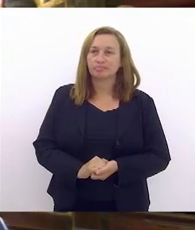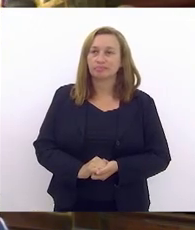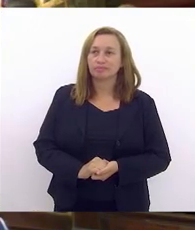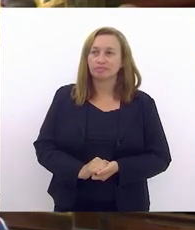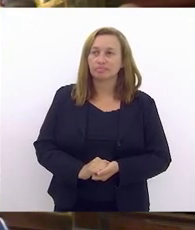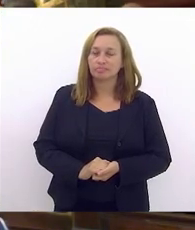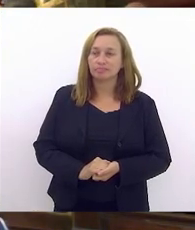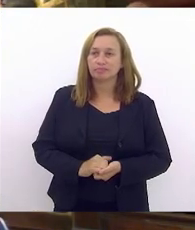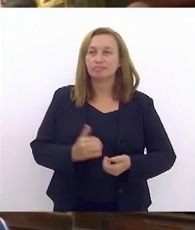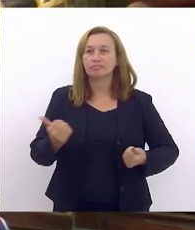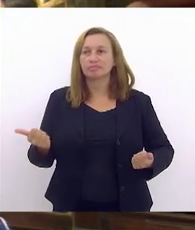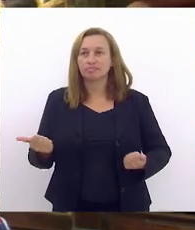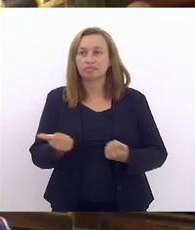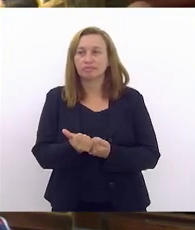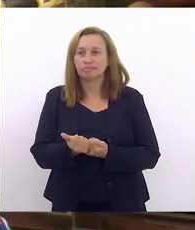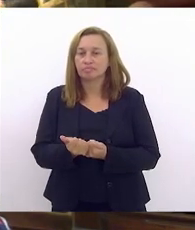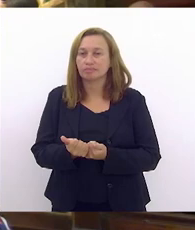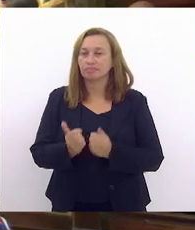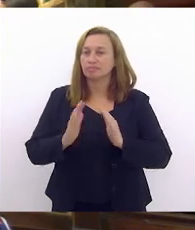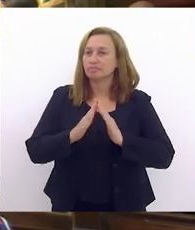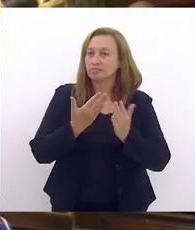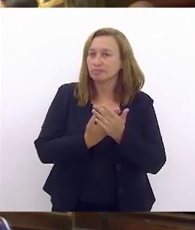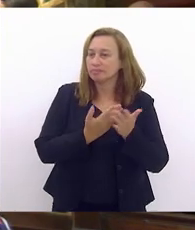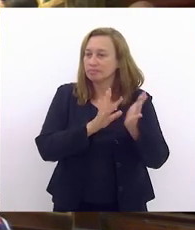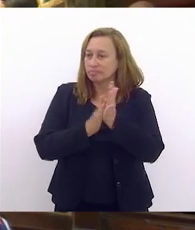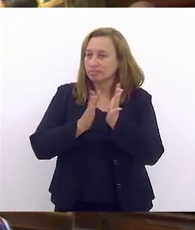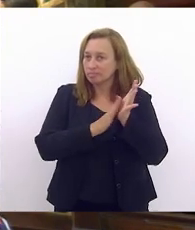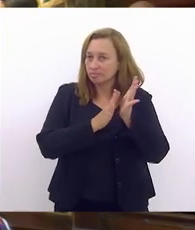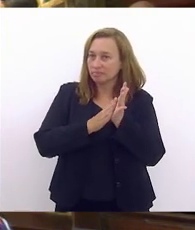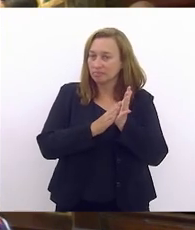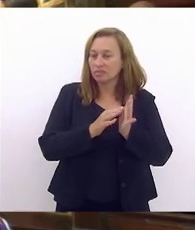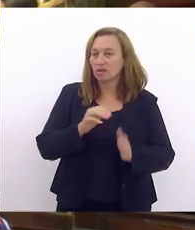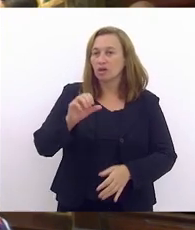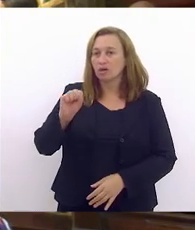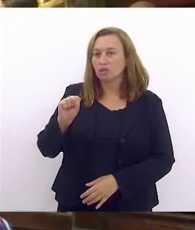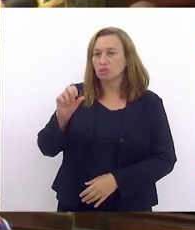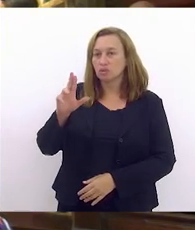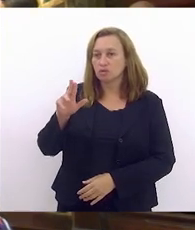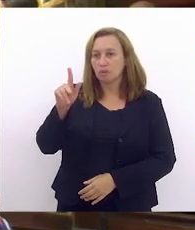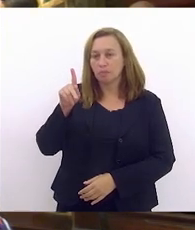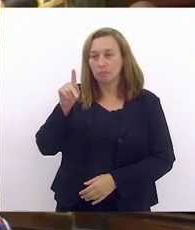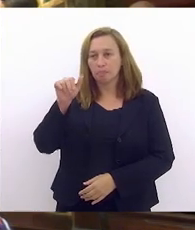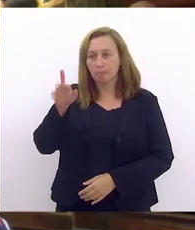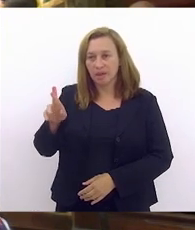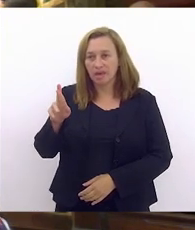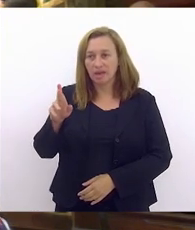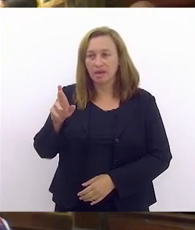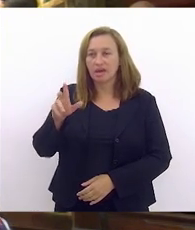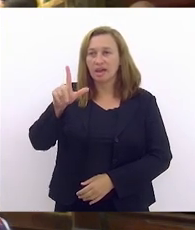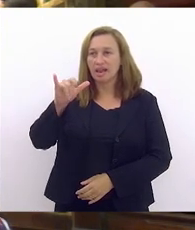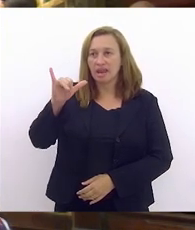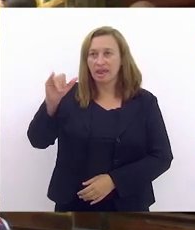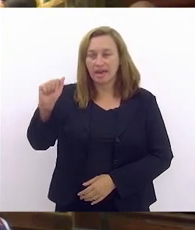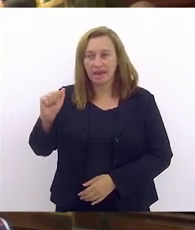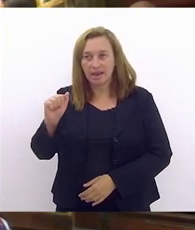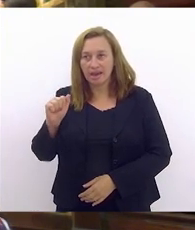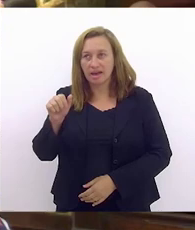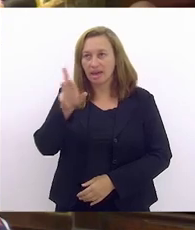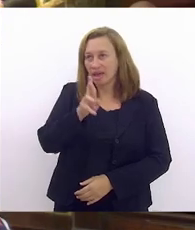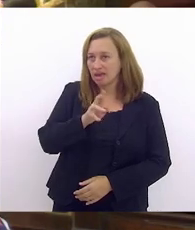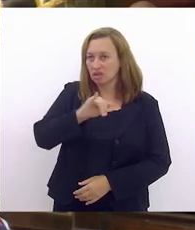Escolas de Samba, participei da fundação da Superliga, da Liga RJ. Para quem não sabe, também